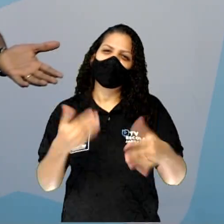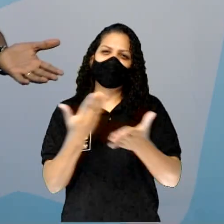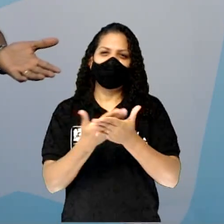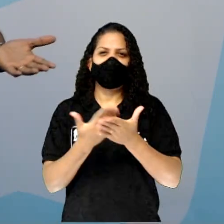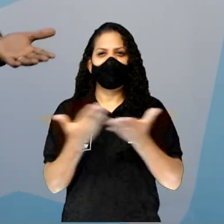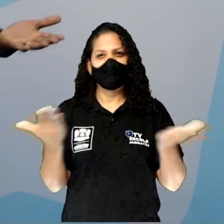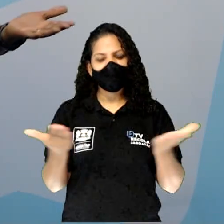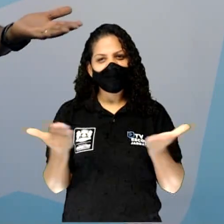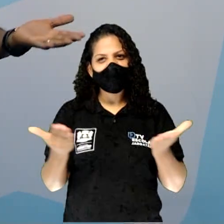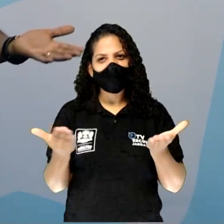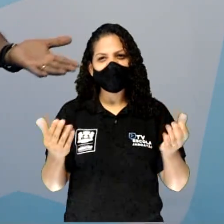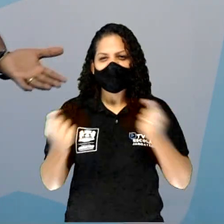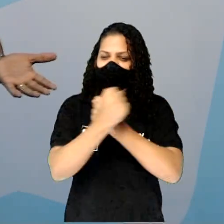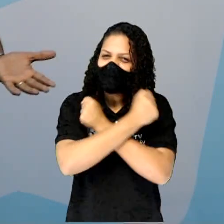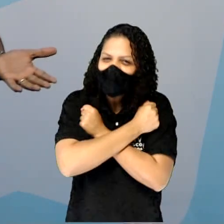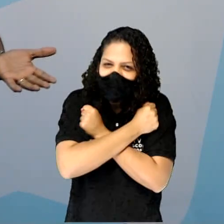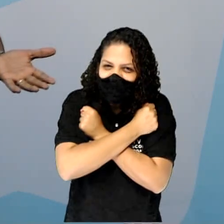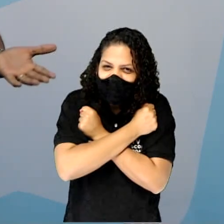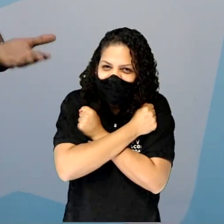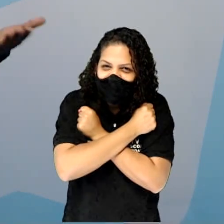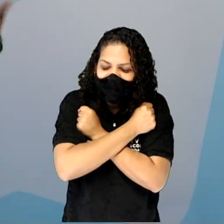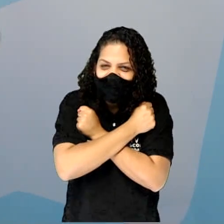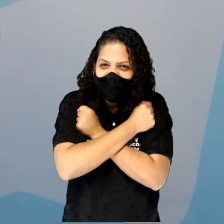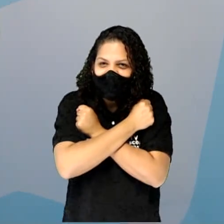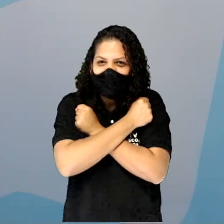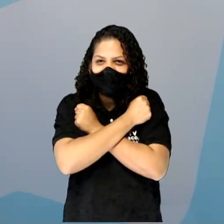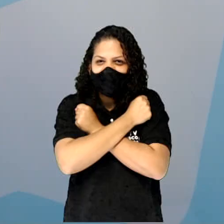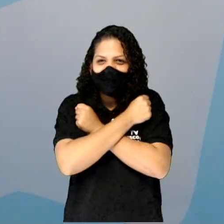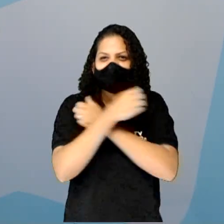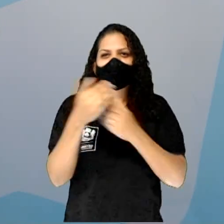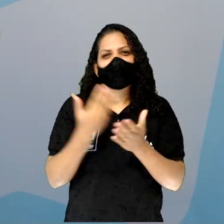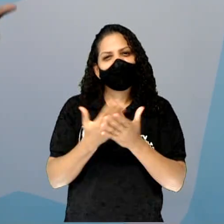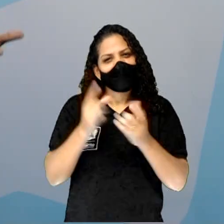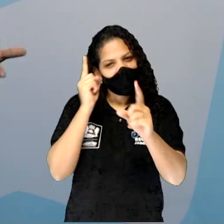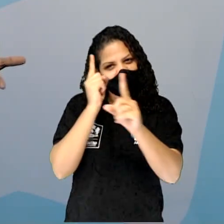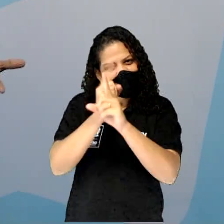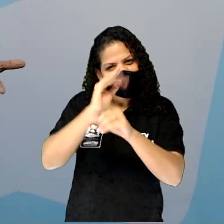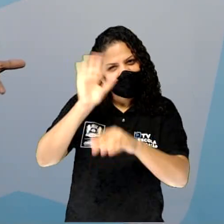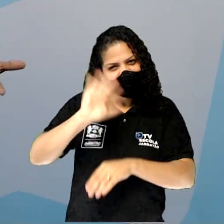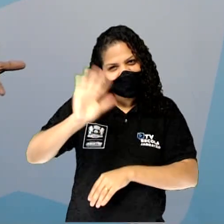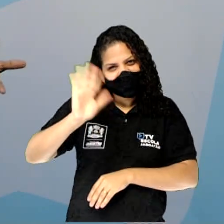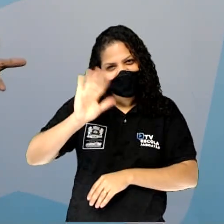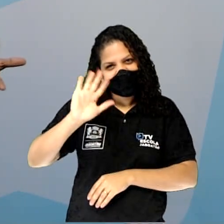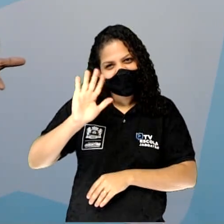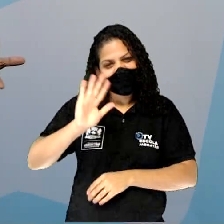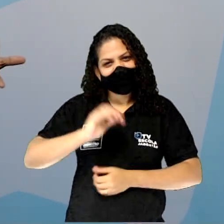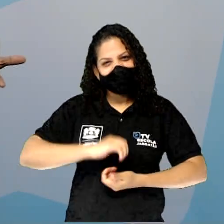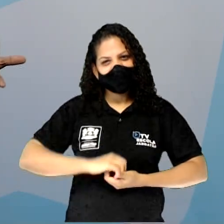hoje. Um forte abraço e até a próxima aula.